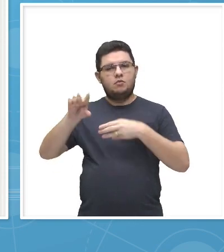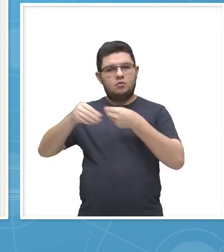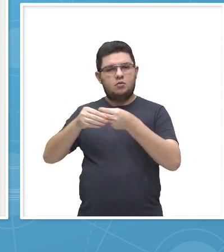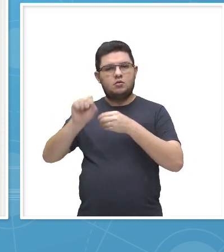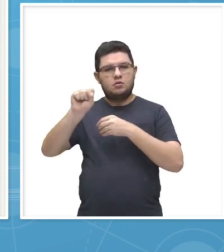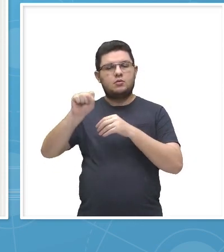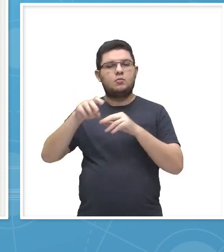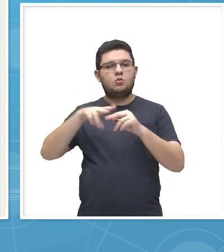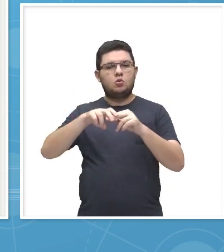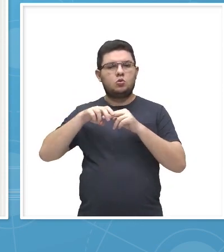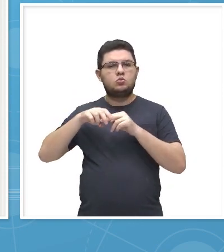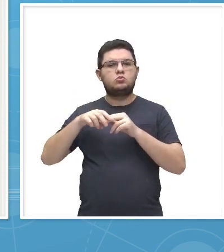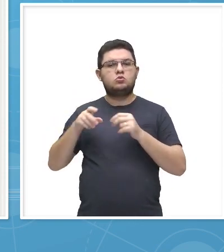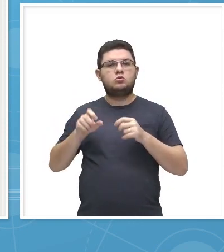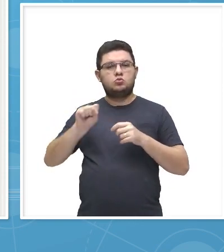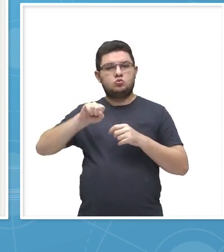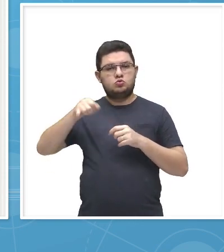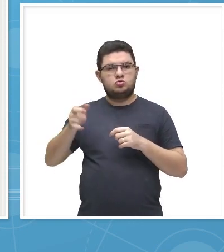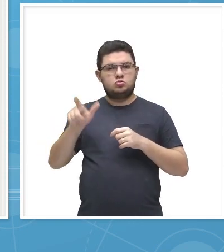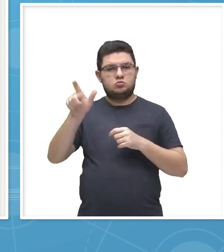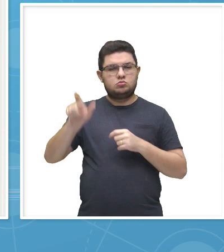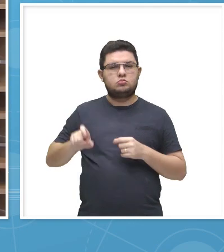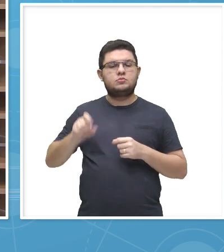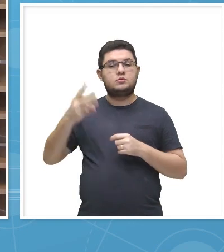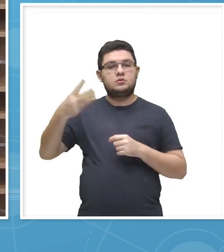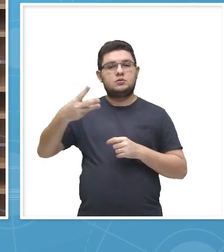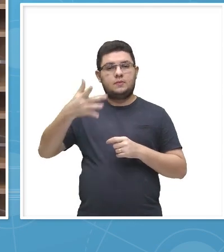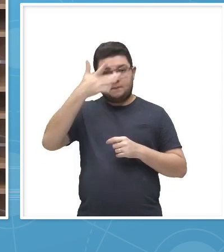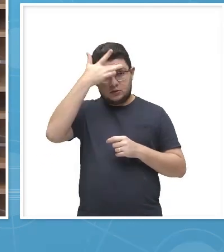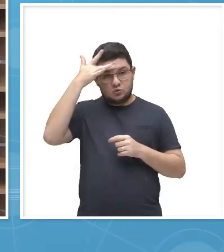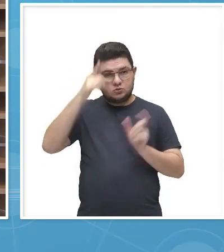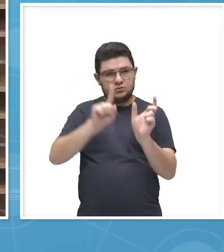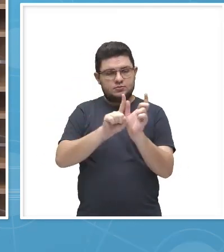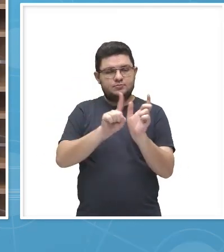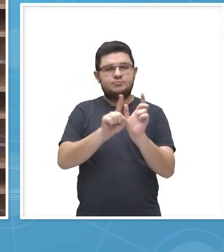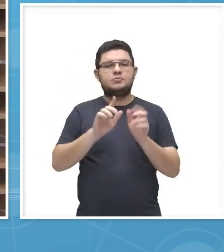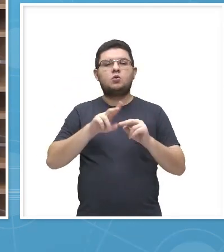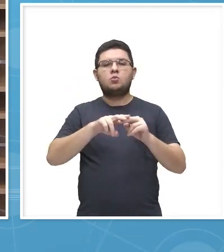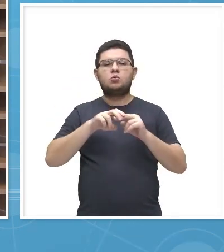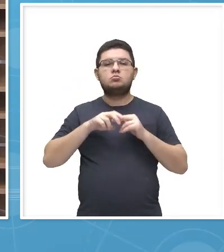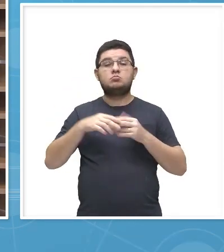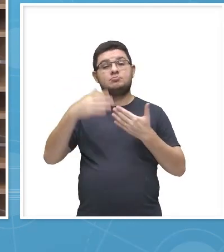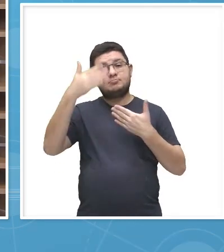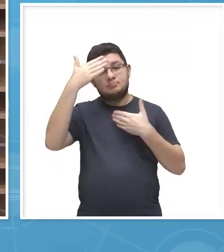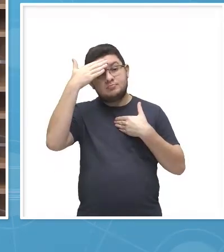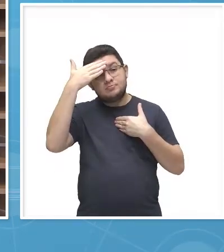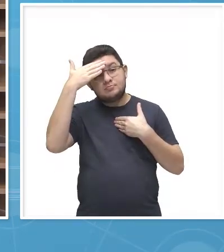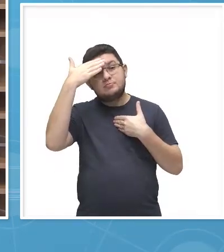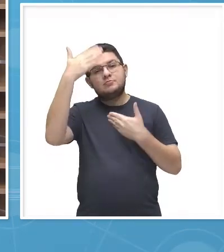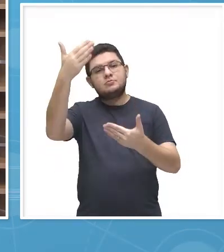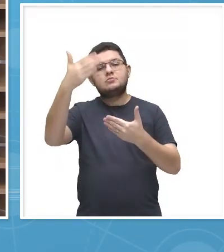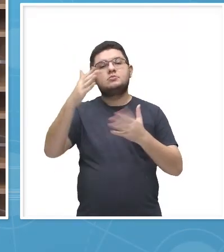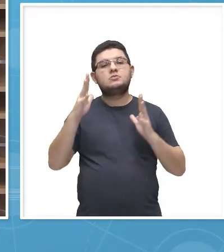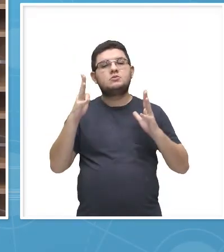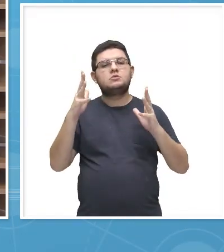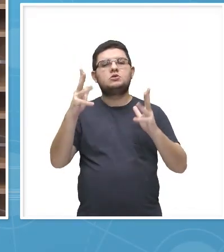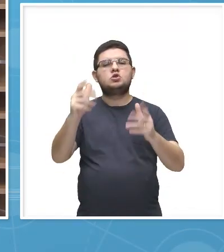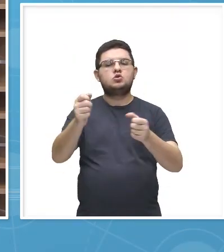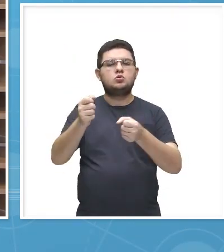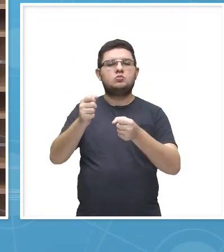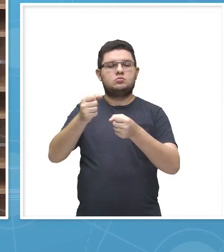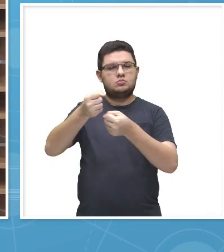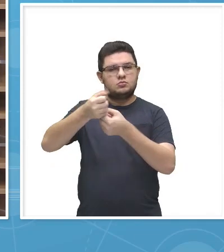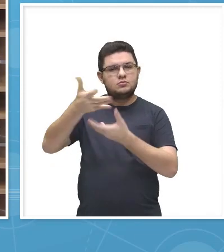terceira pessoa do singular Então tem que o sol Marte muito obrigada pela participação de todos